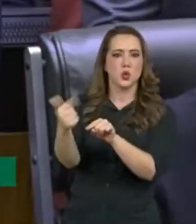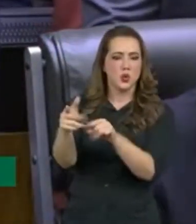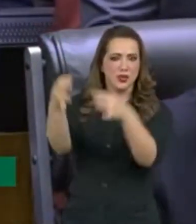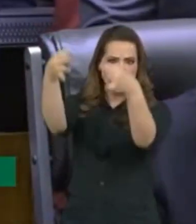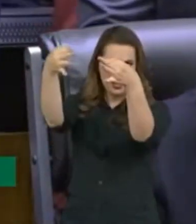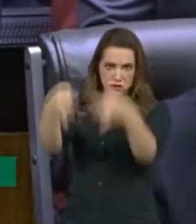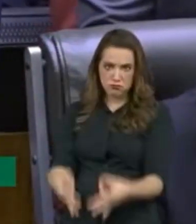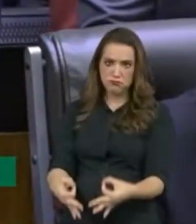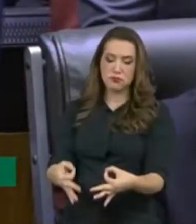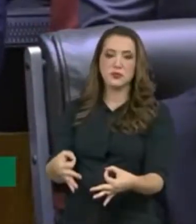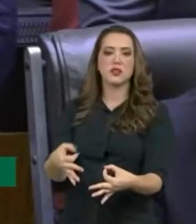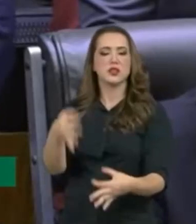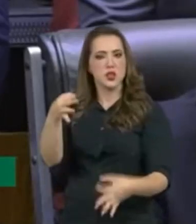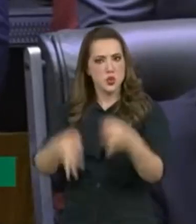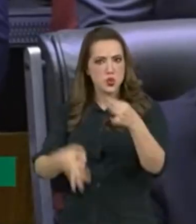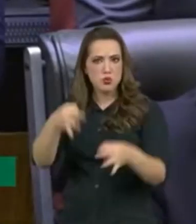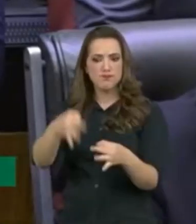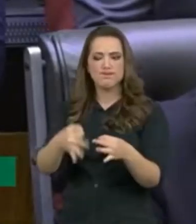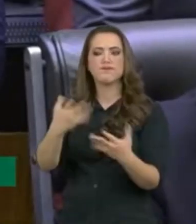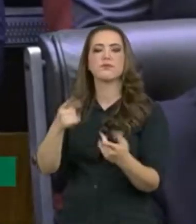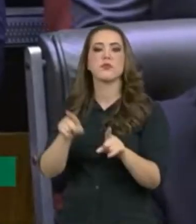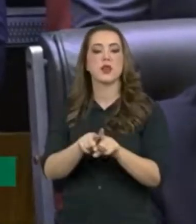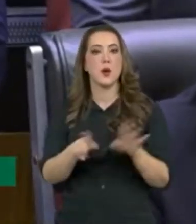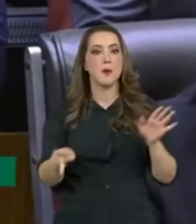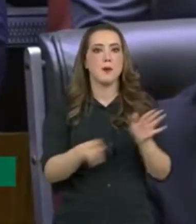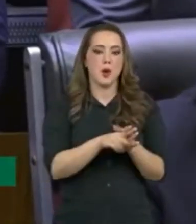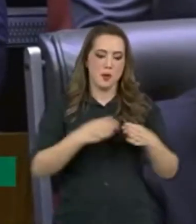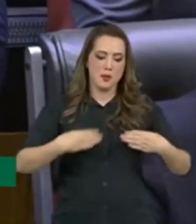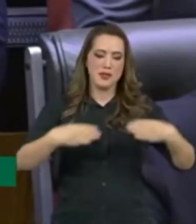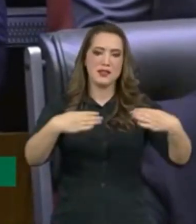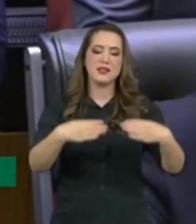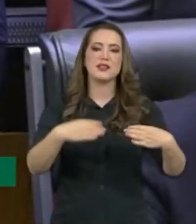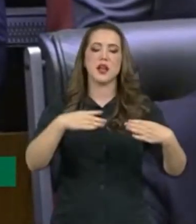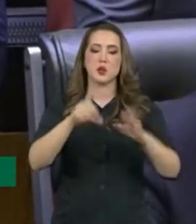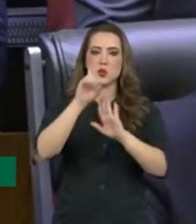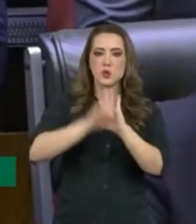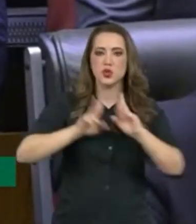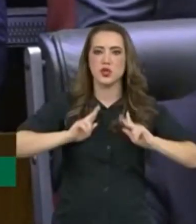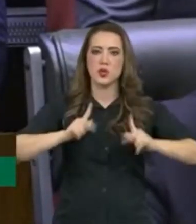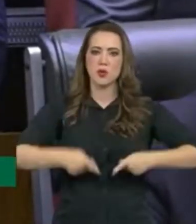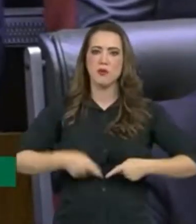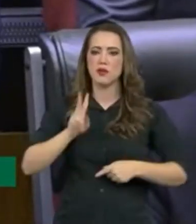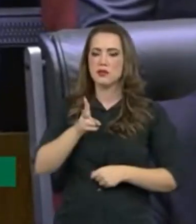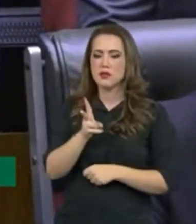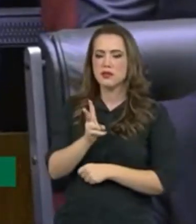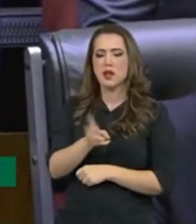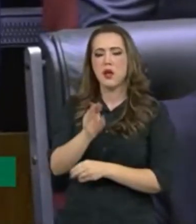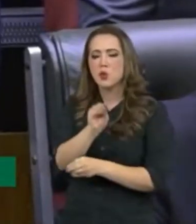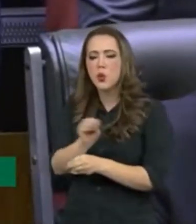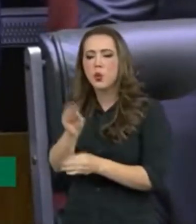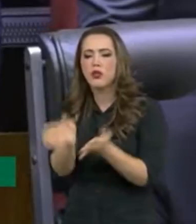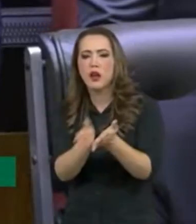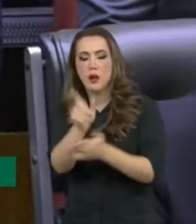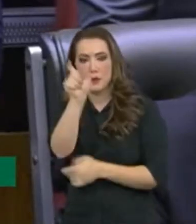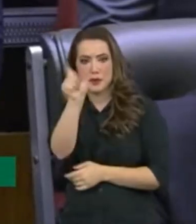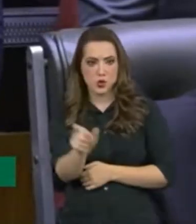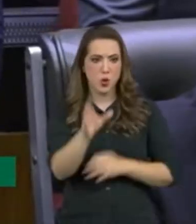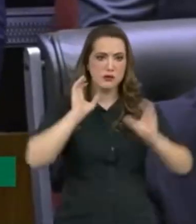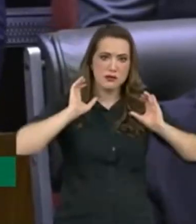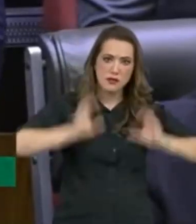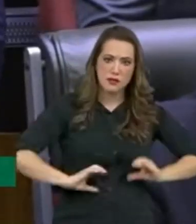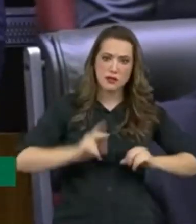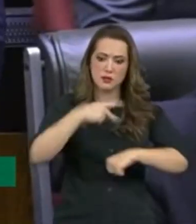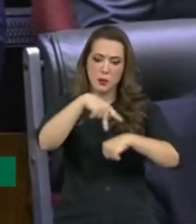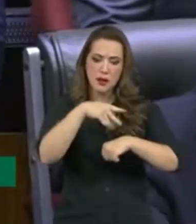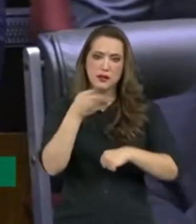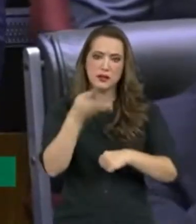injustiçado. Caberá ao Ministério dos Direitos Humanos zelar e agir para que cada cidadão ou cidadã tenha